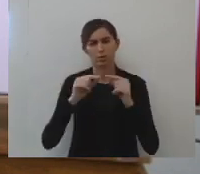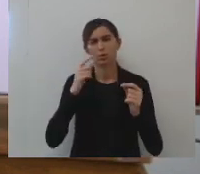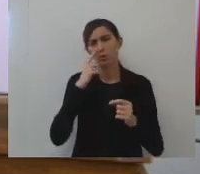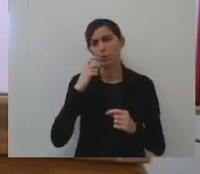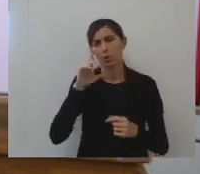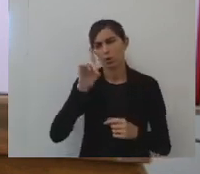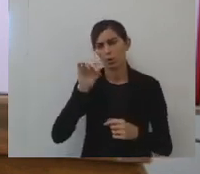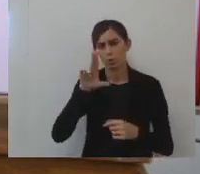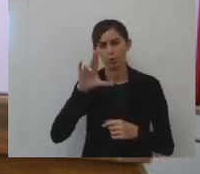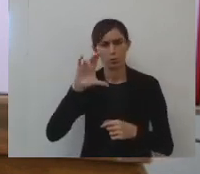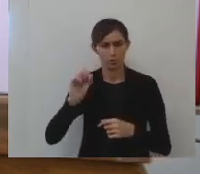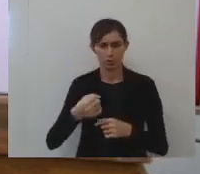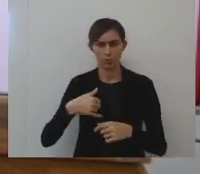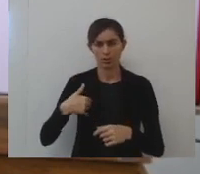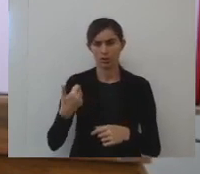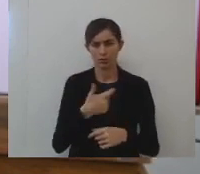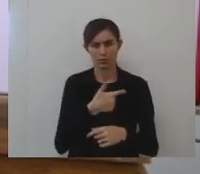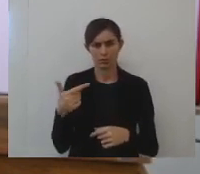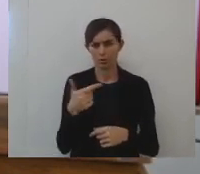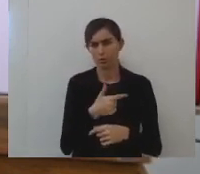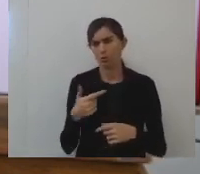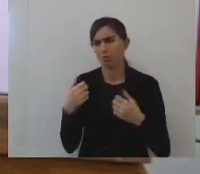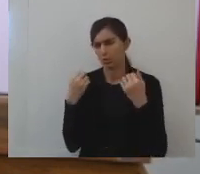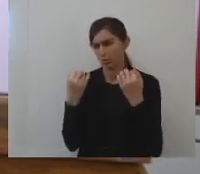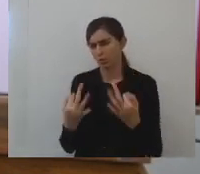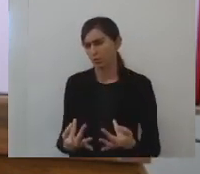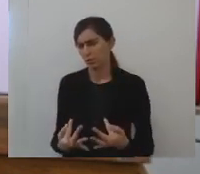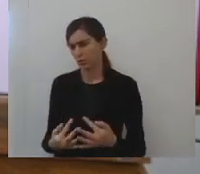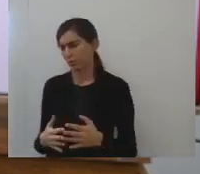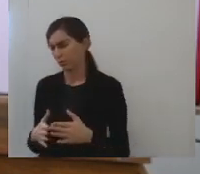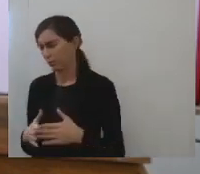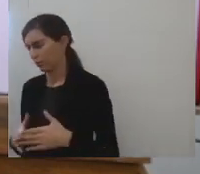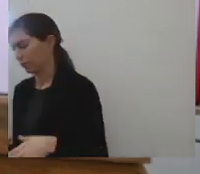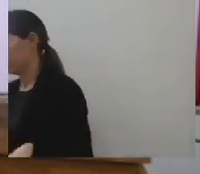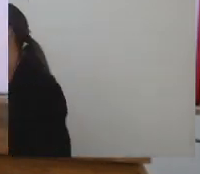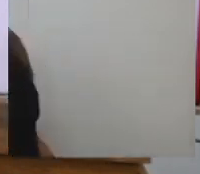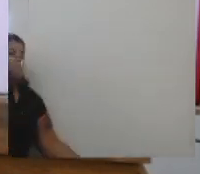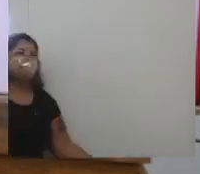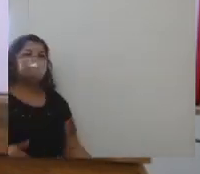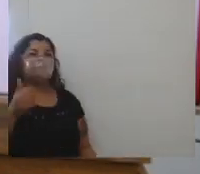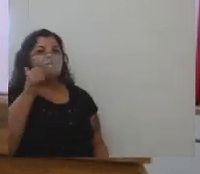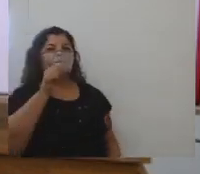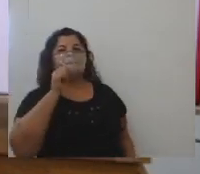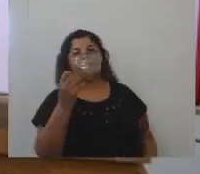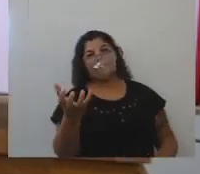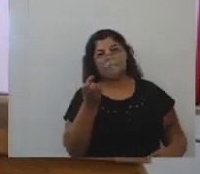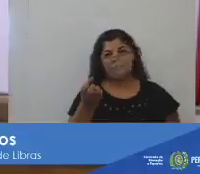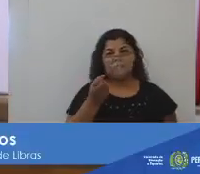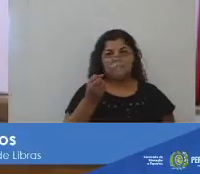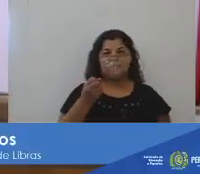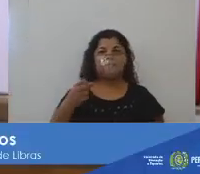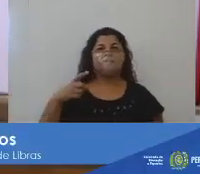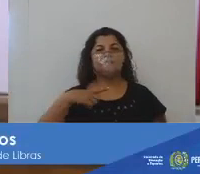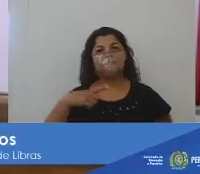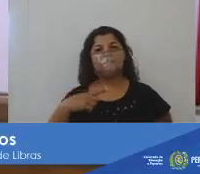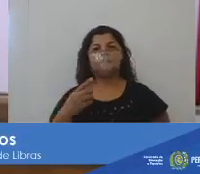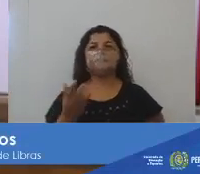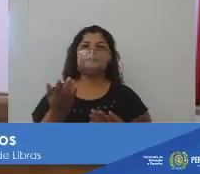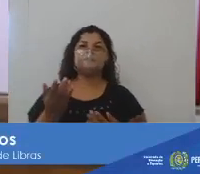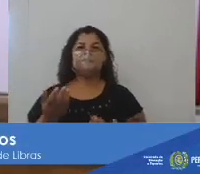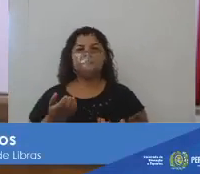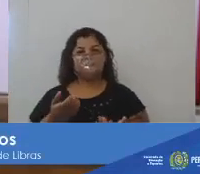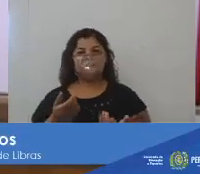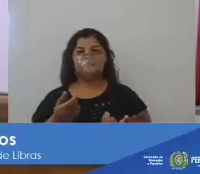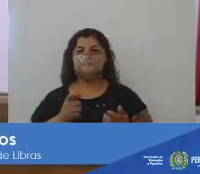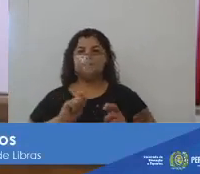Farias de Albuquerque, de 22 anos. Ele divide a casa com a mãe, que é pensionista e arca com todas as despesas, a irmã de 25